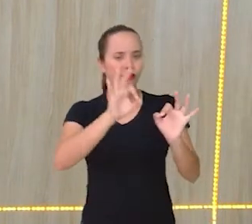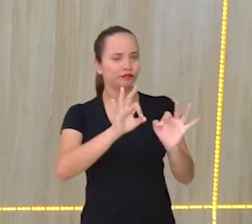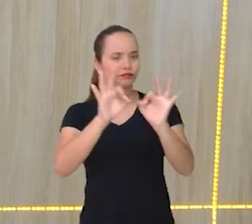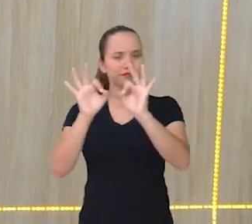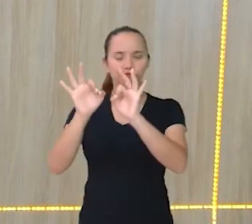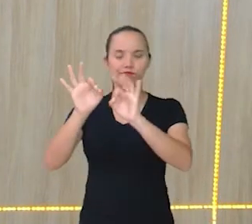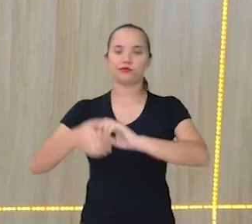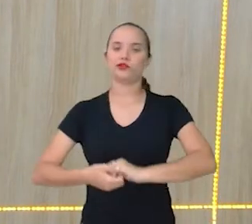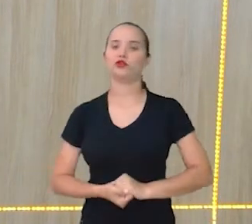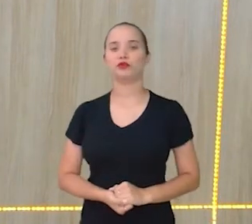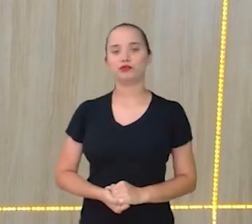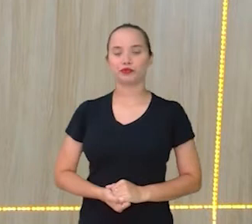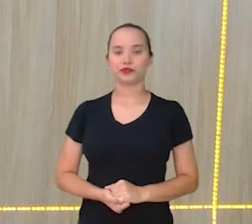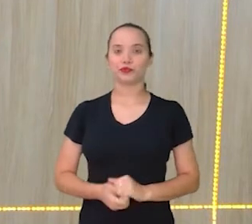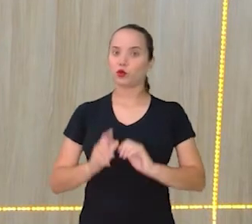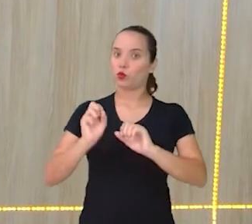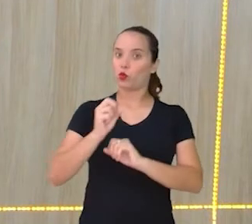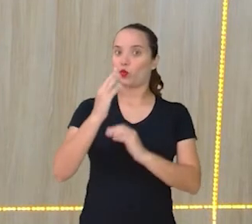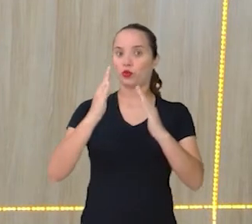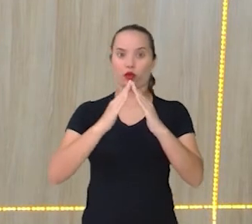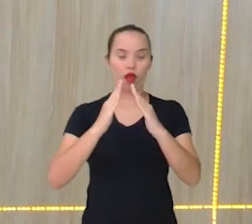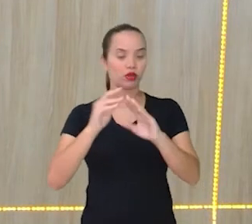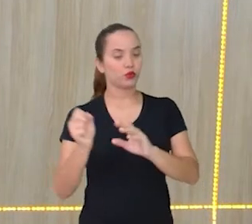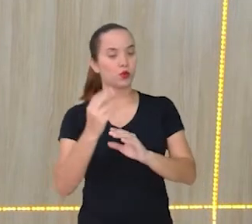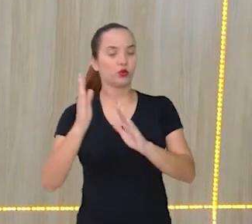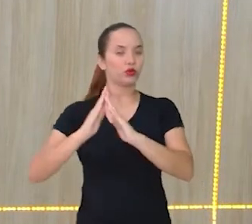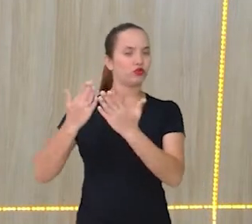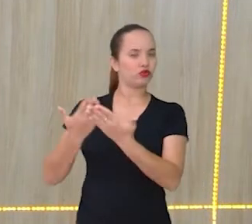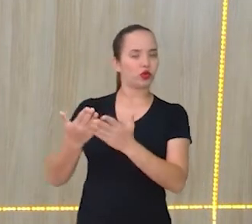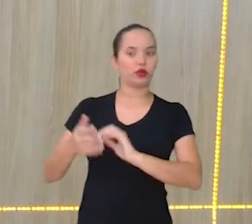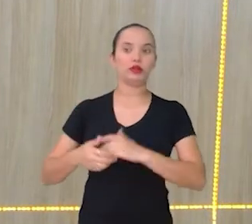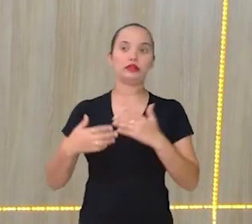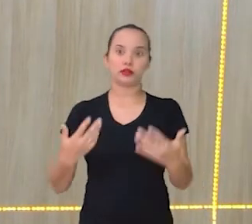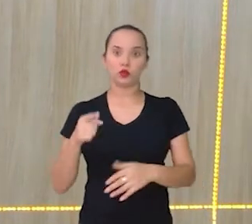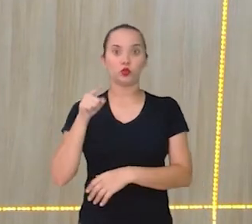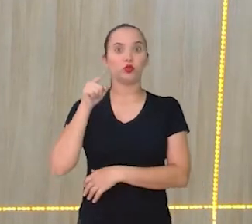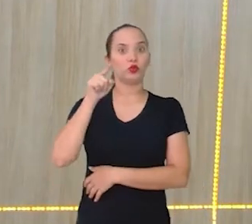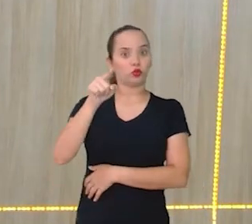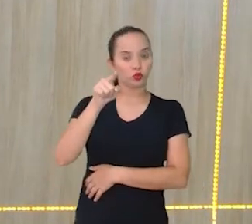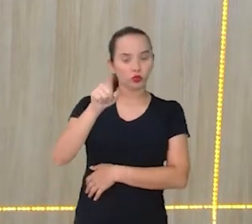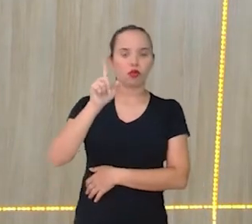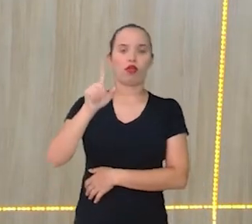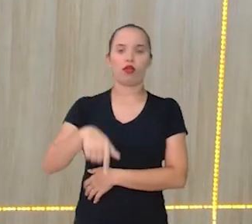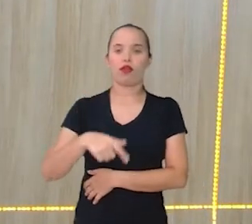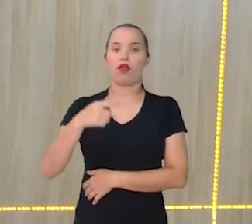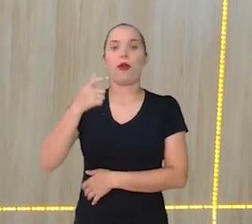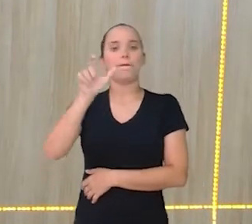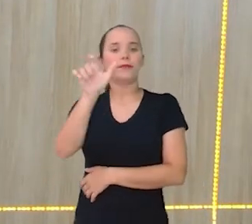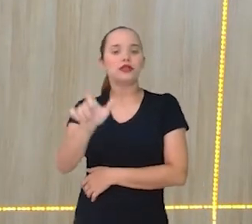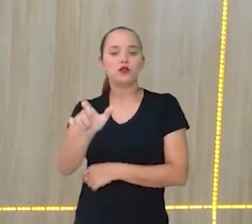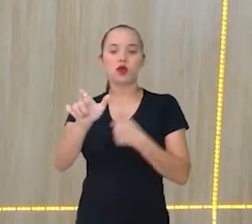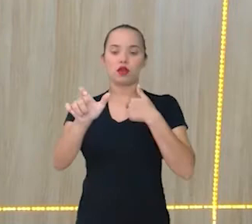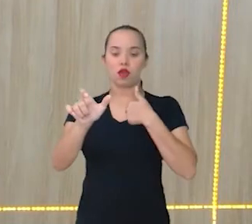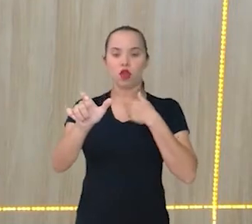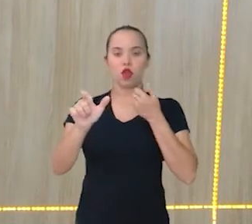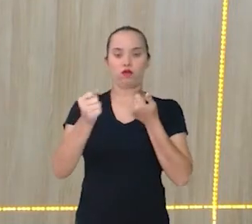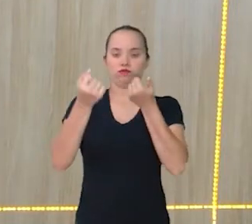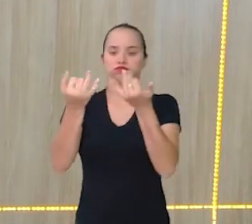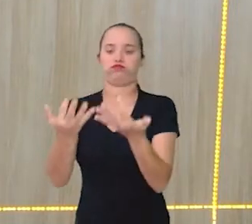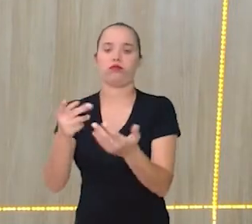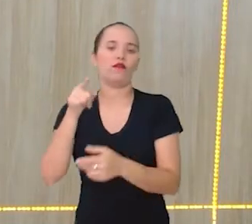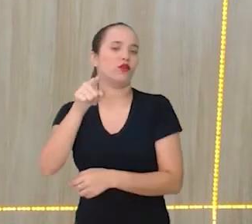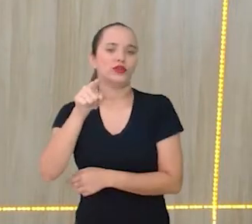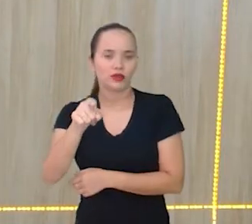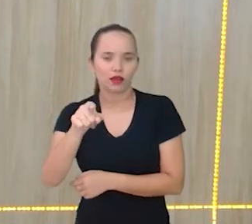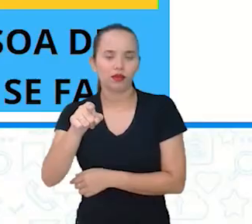em casa, que está aí na escola. Então, tu é a pessoa com quem eu falo. Eu estou falando com alguém,